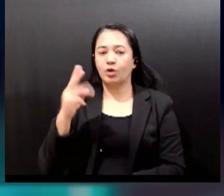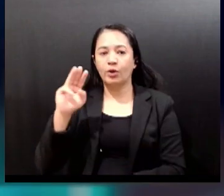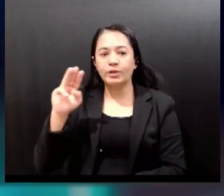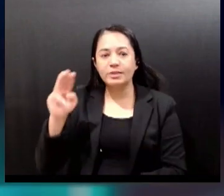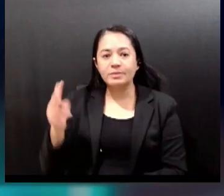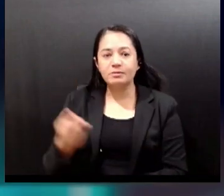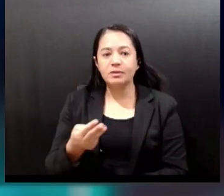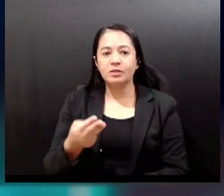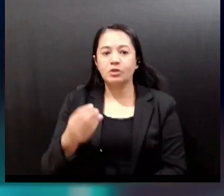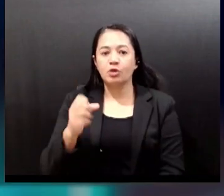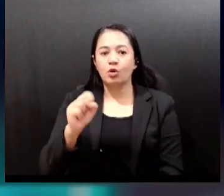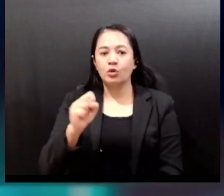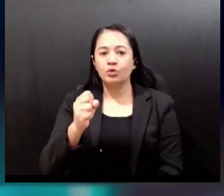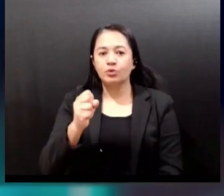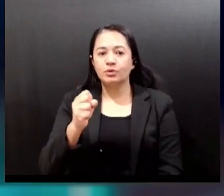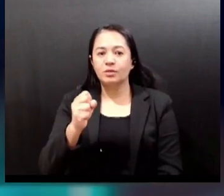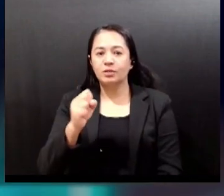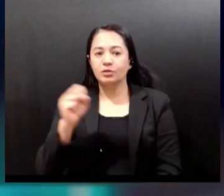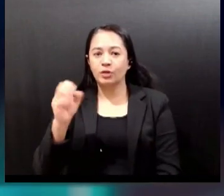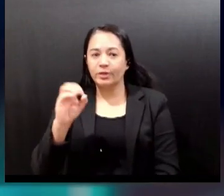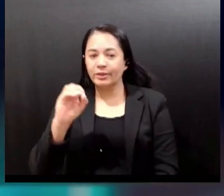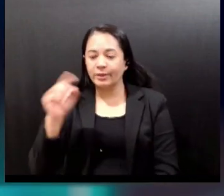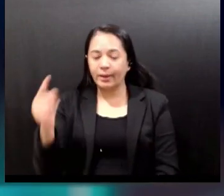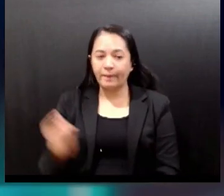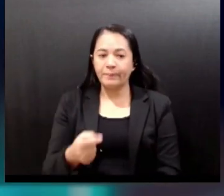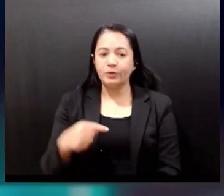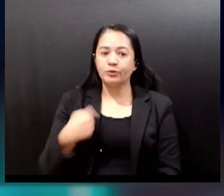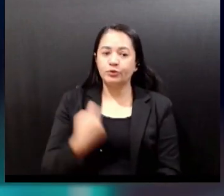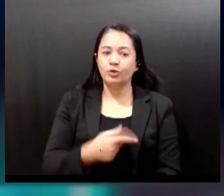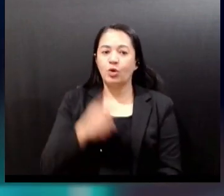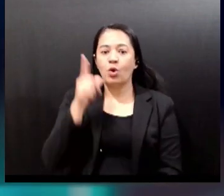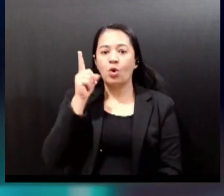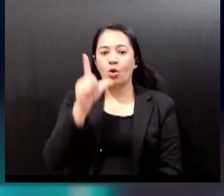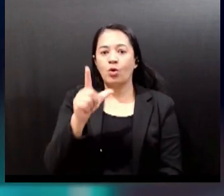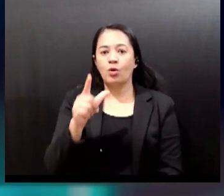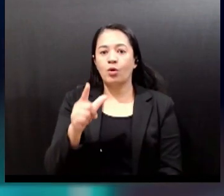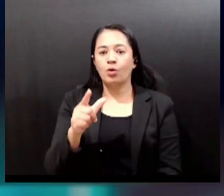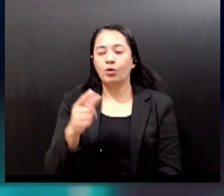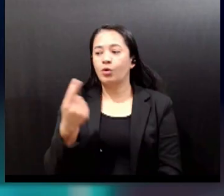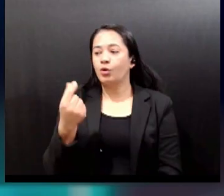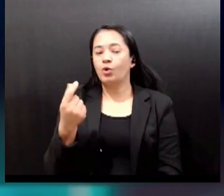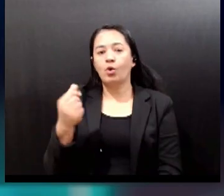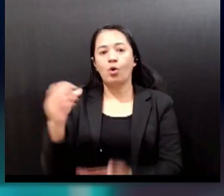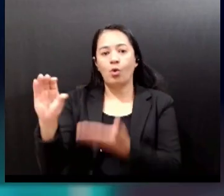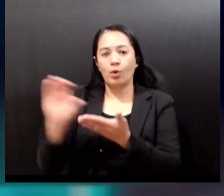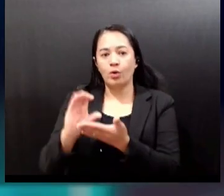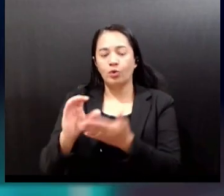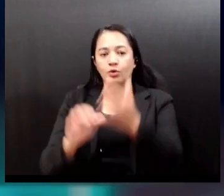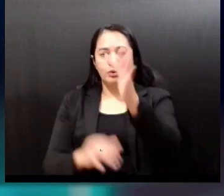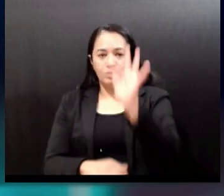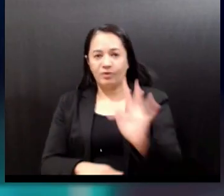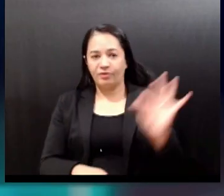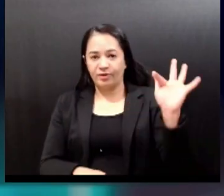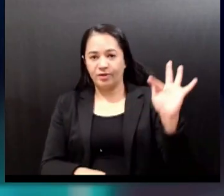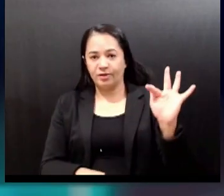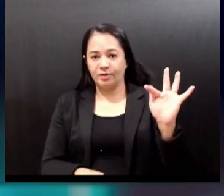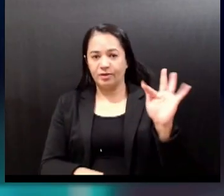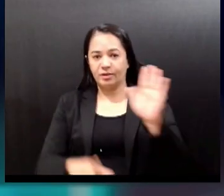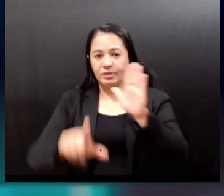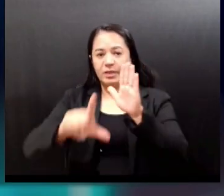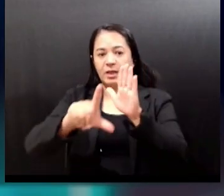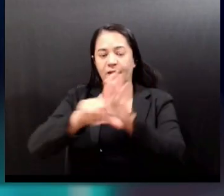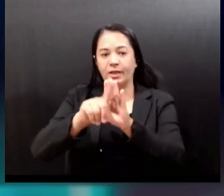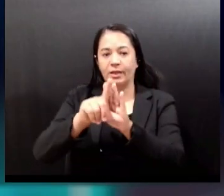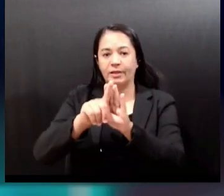2.880.000. A gente conseguiu uma parte de recursos federais da Aldir Blanc, mas